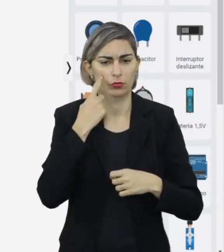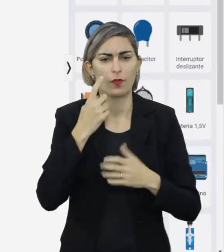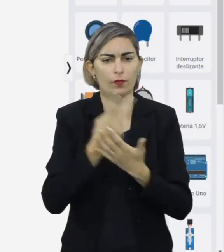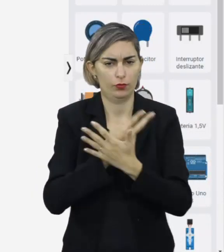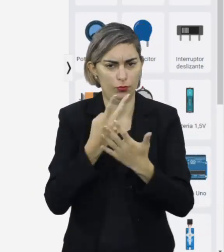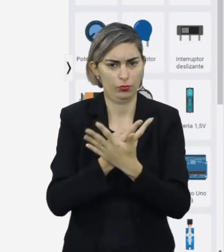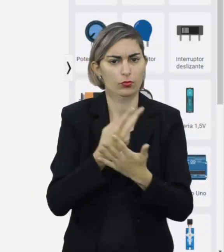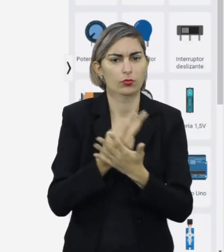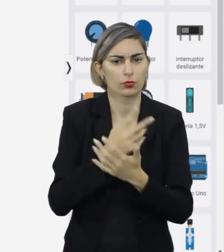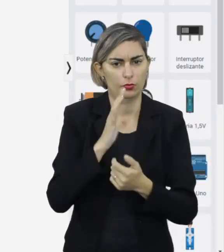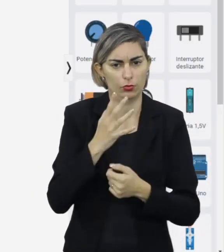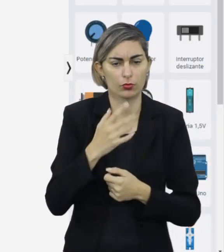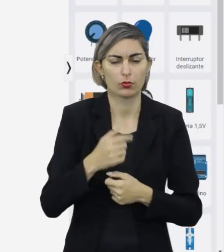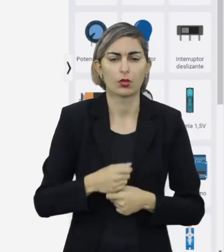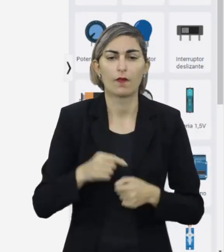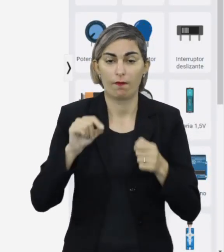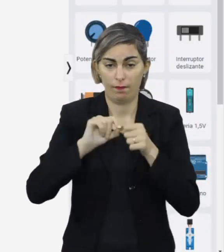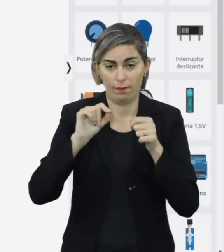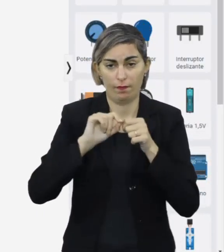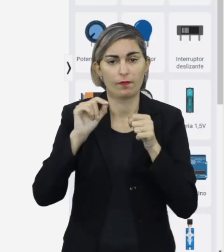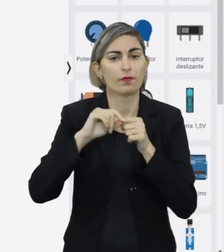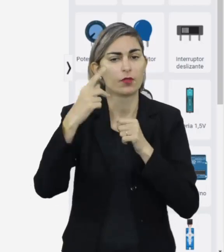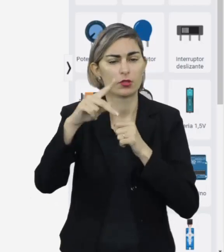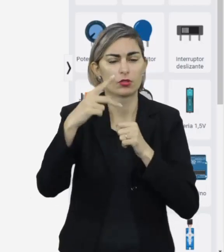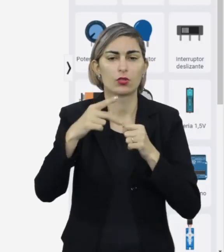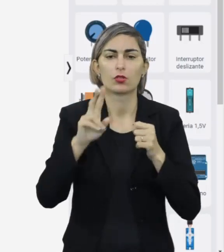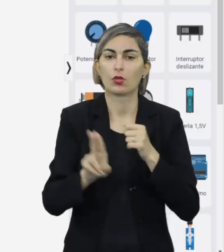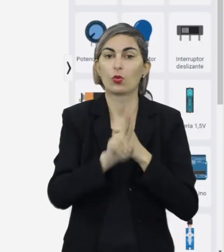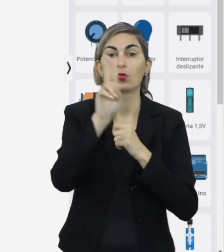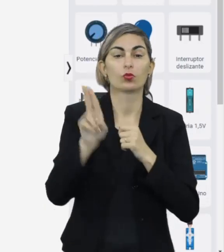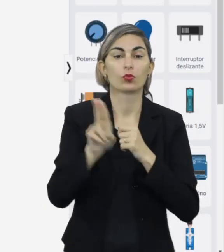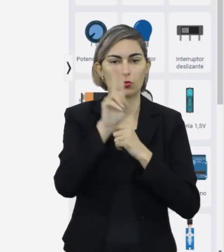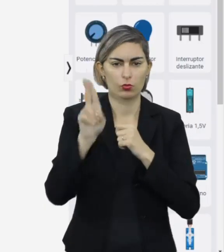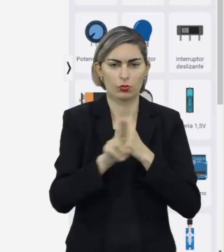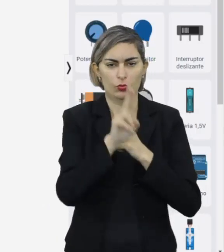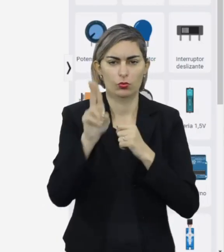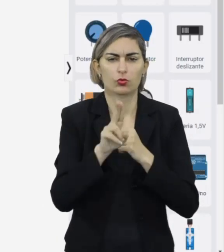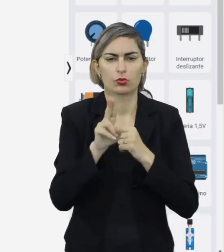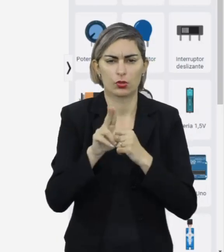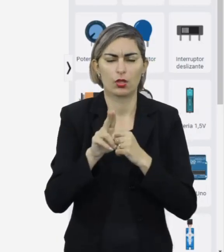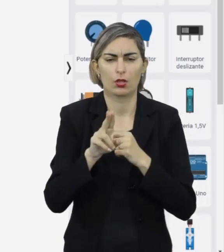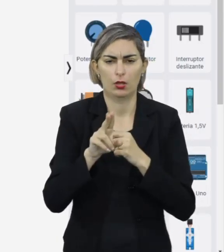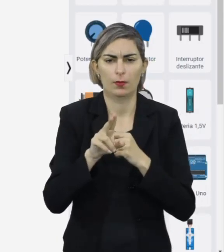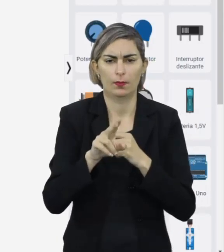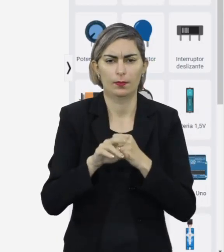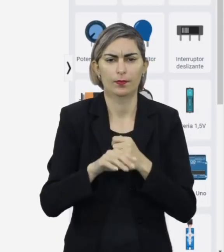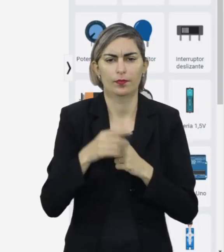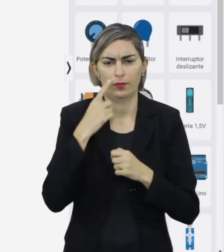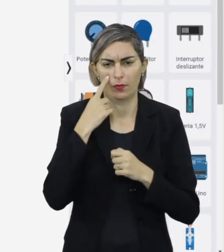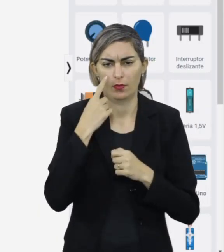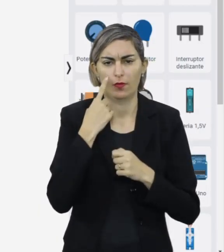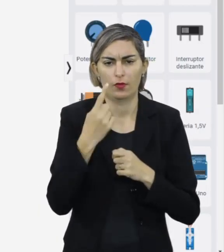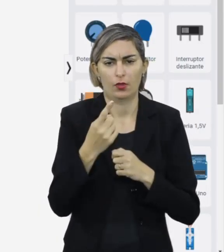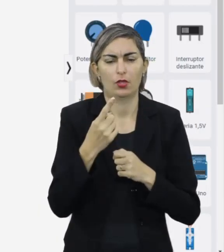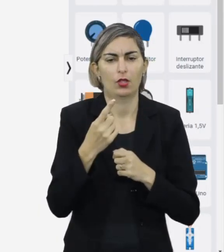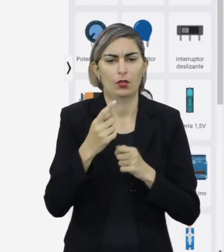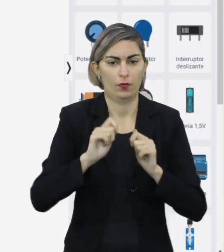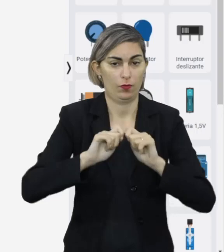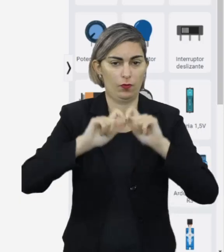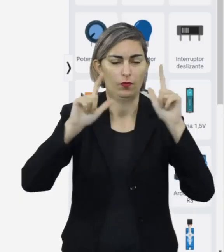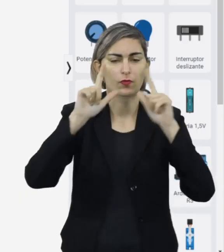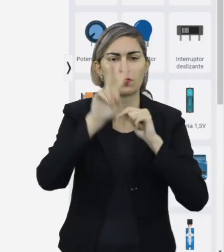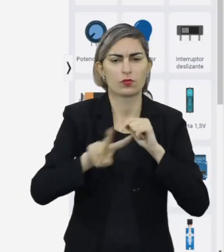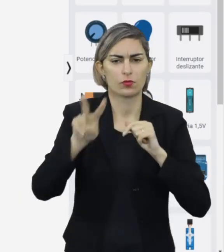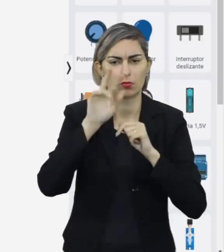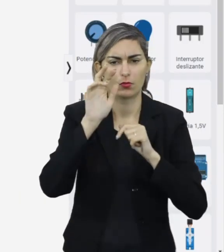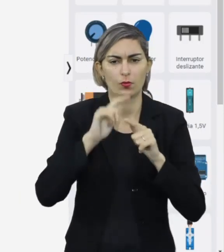erro aqui por sinal, tá? Para fazer isso, eu vou ter que utilizar as portas PWM. Então não pode ser, vou até dar um Ctrl Z para vocês visualizarem qual o